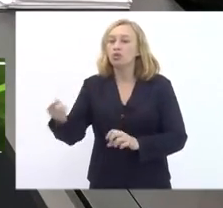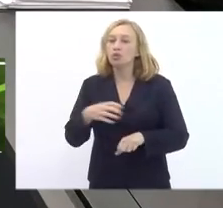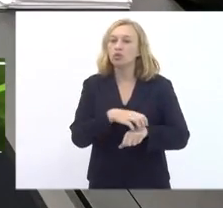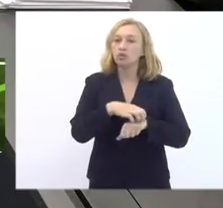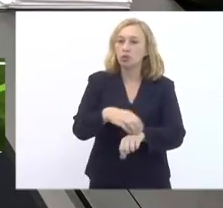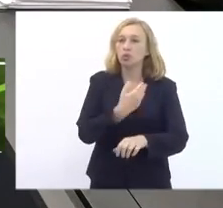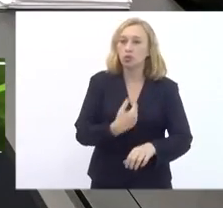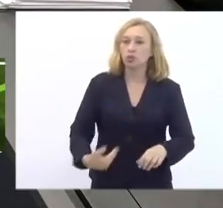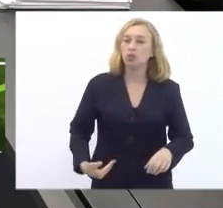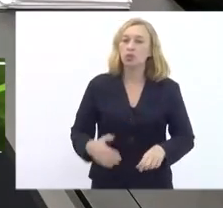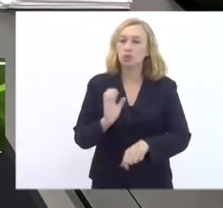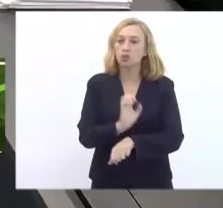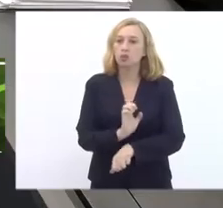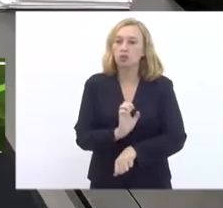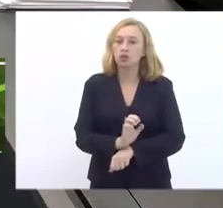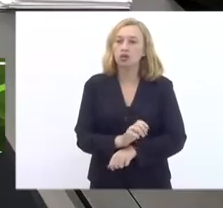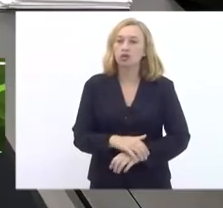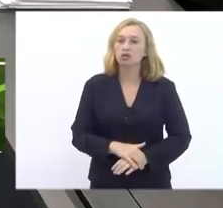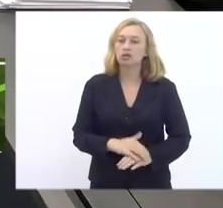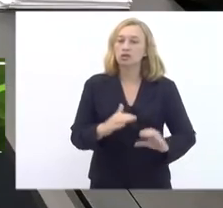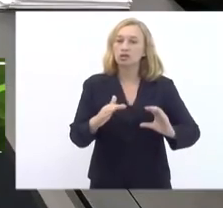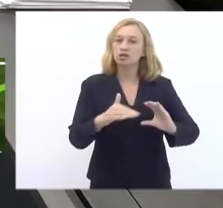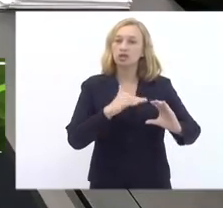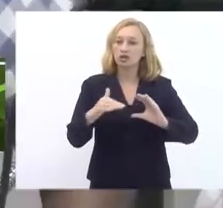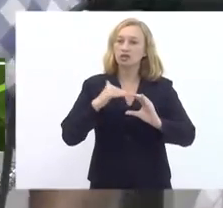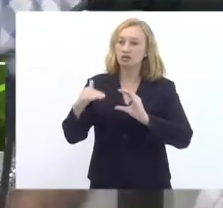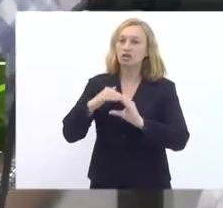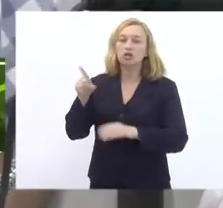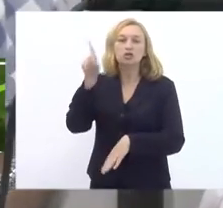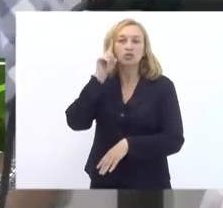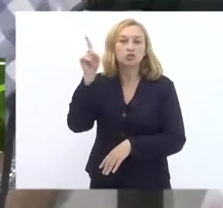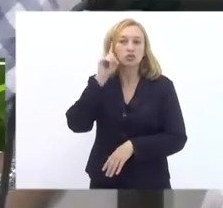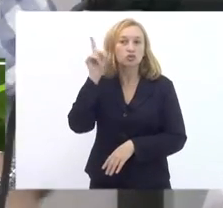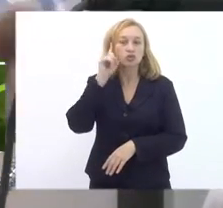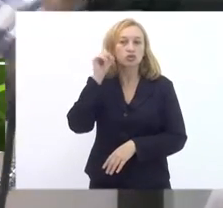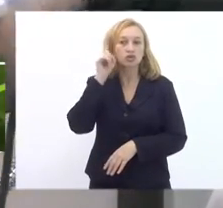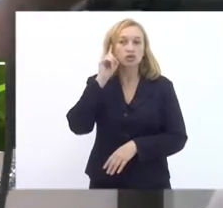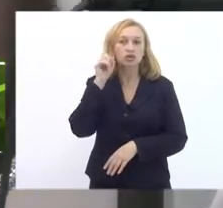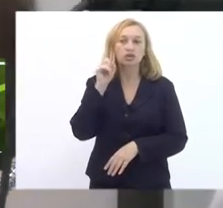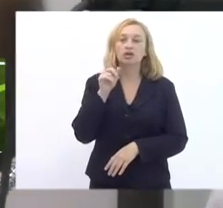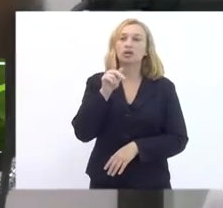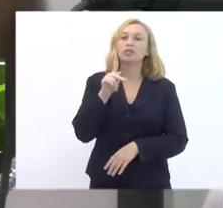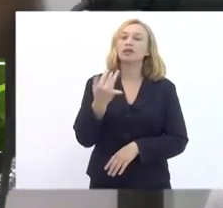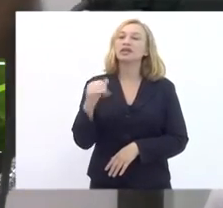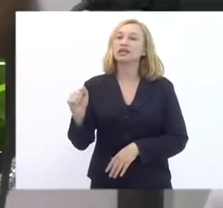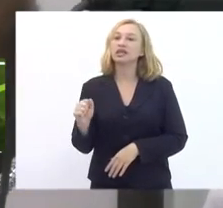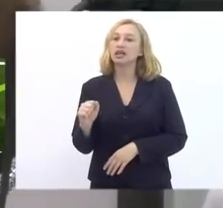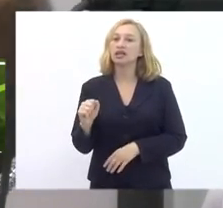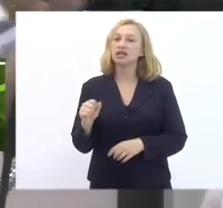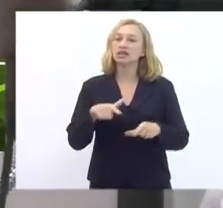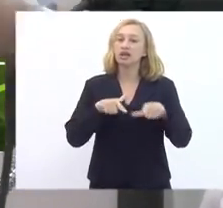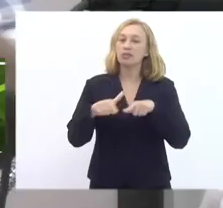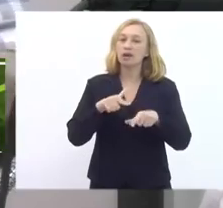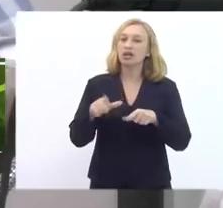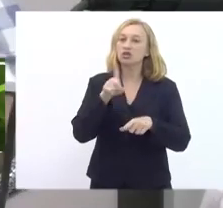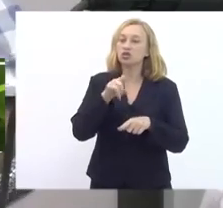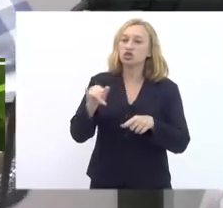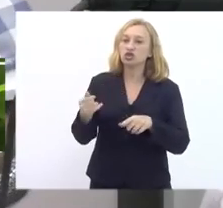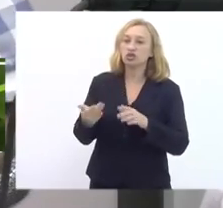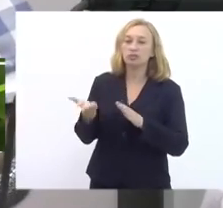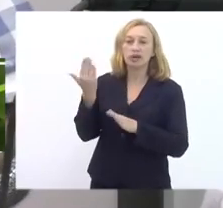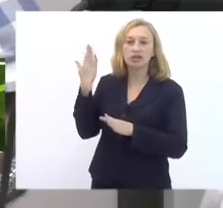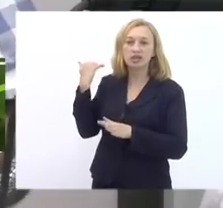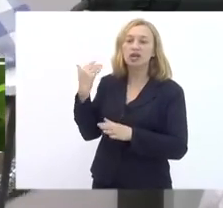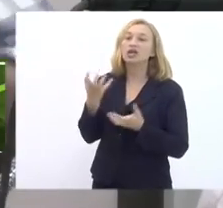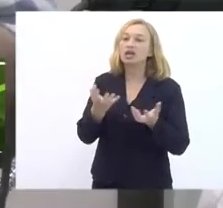transporte estadual, envia todos os dias uma planilha de dados da operação do dia anterior. Nós queríamos que isso